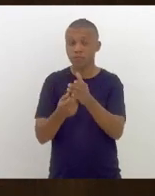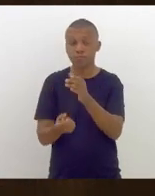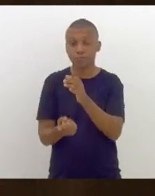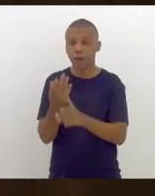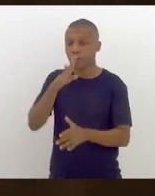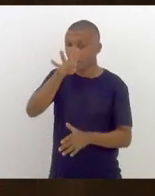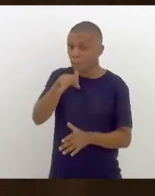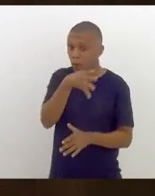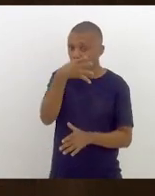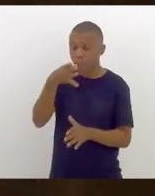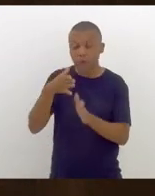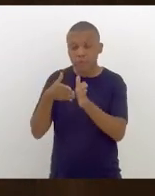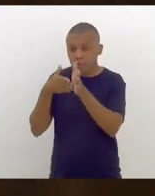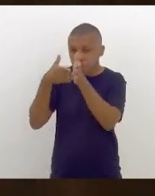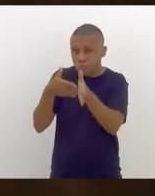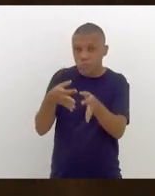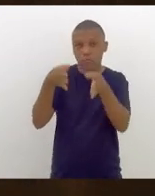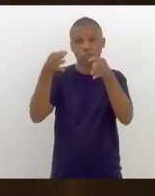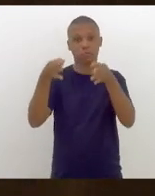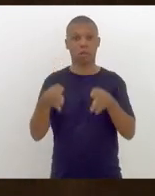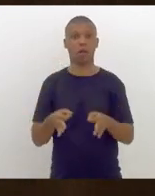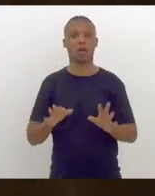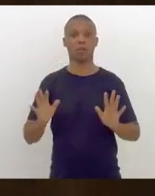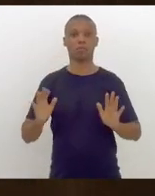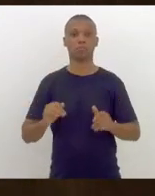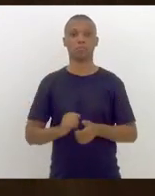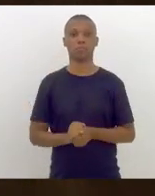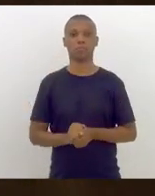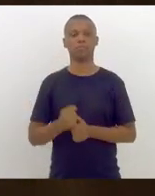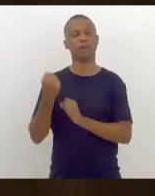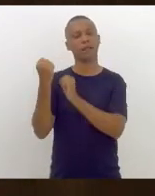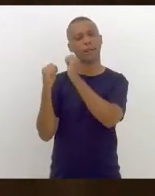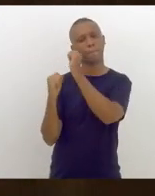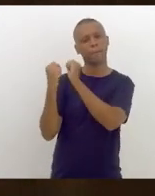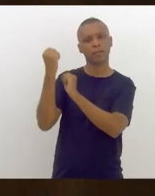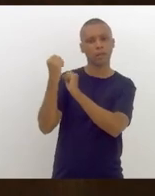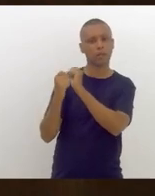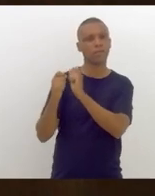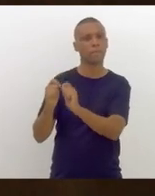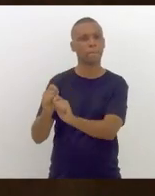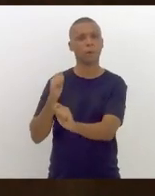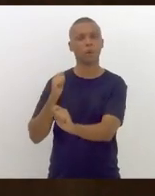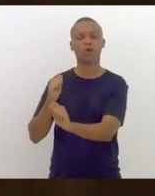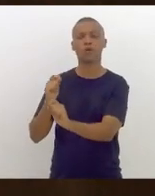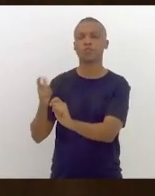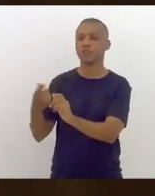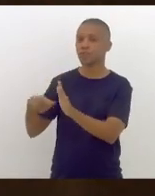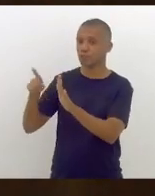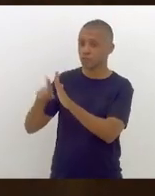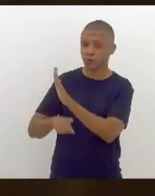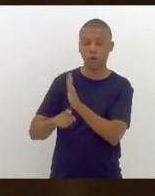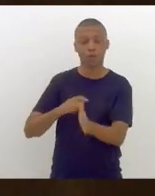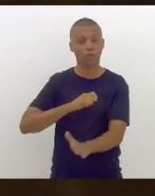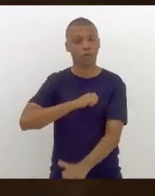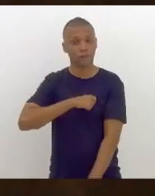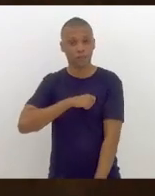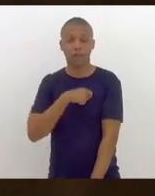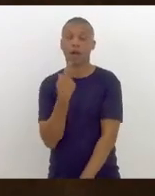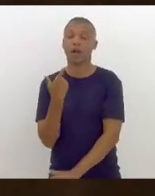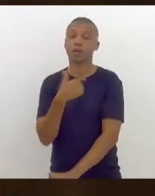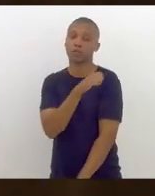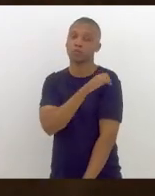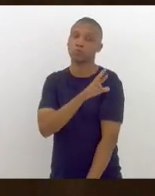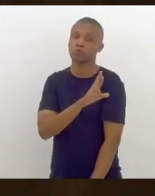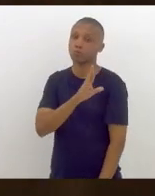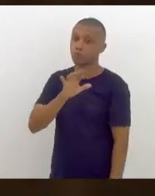de programas de integridade efetivos pelas empresas beneficiárias de incentivo fiscais no estado do Rio de Janeiro Como